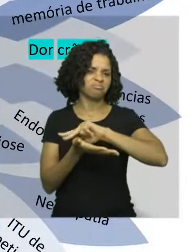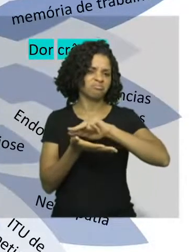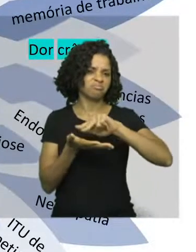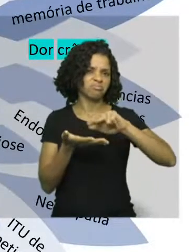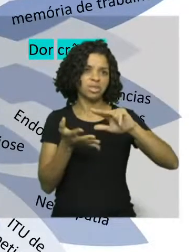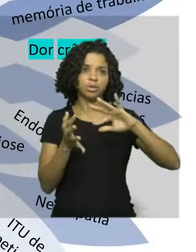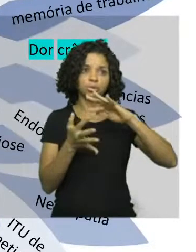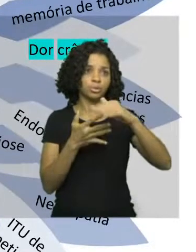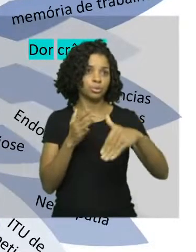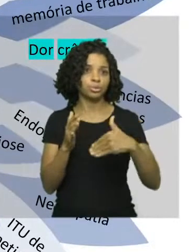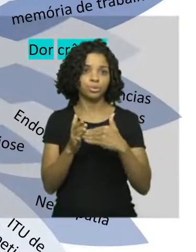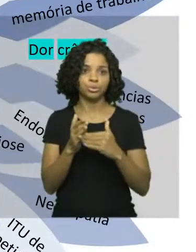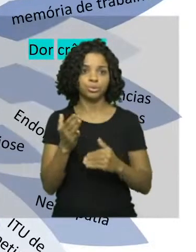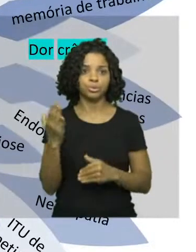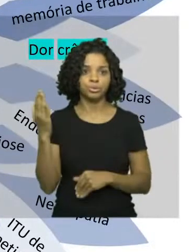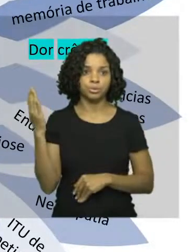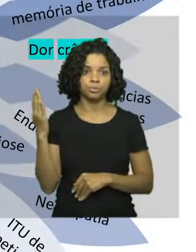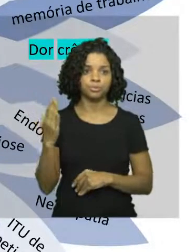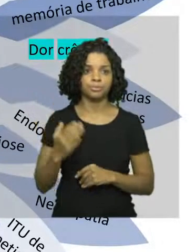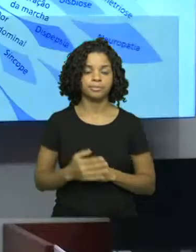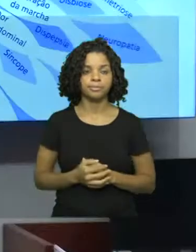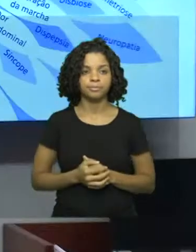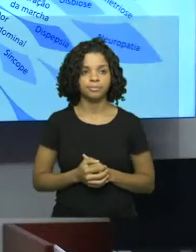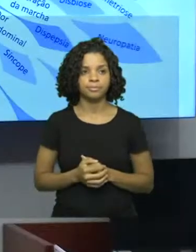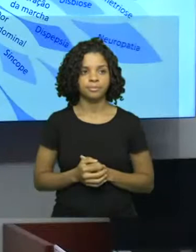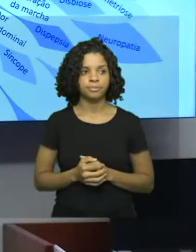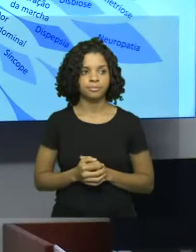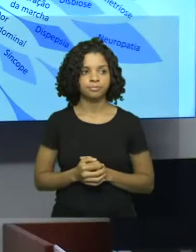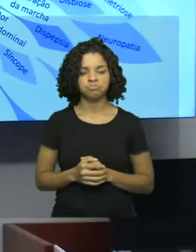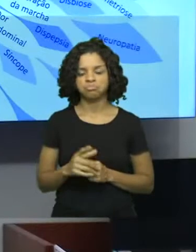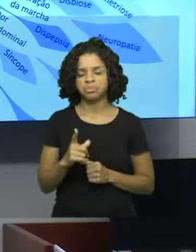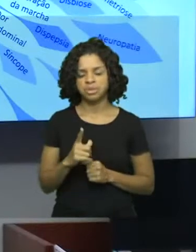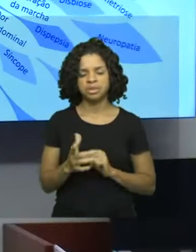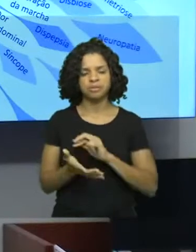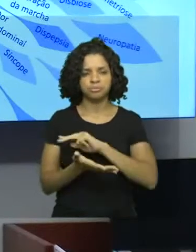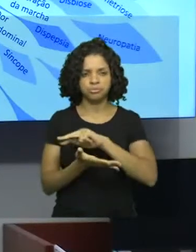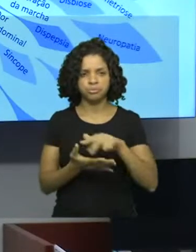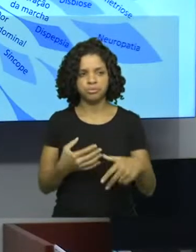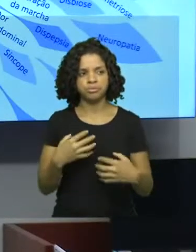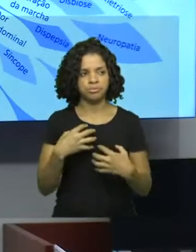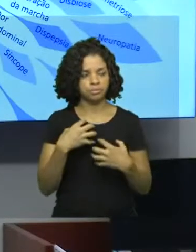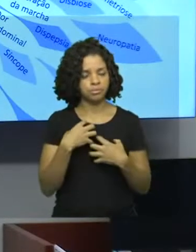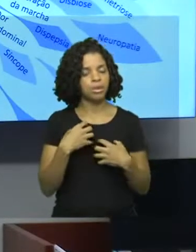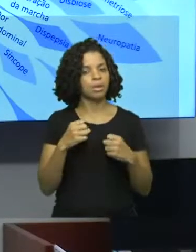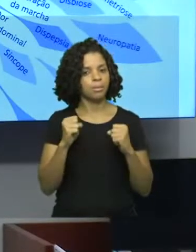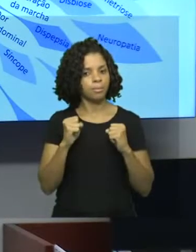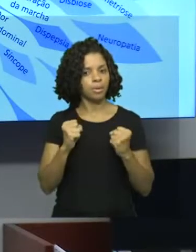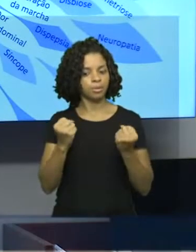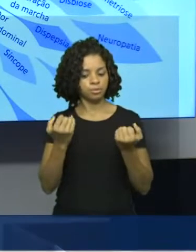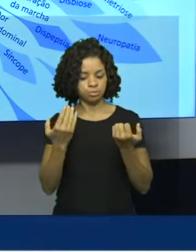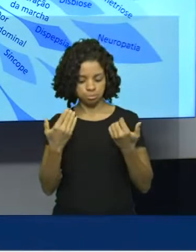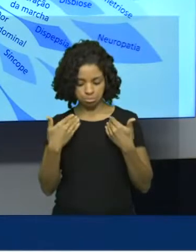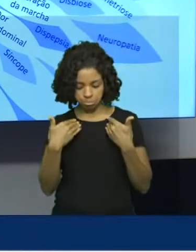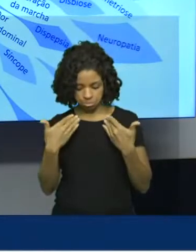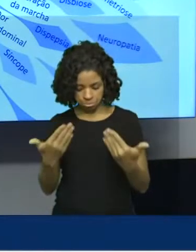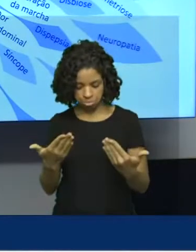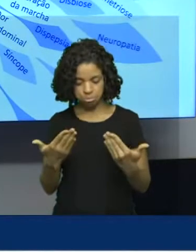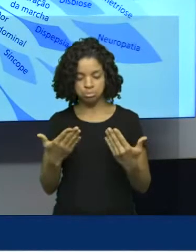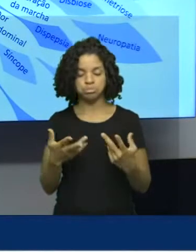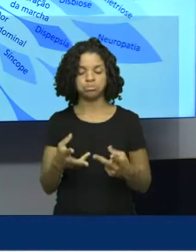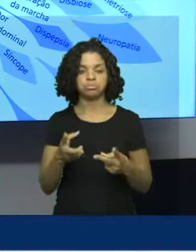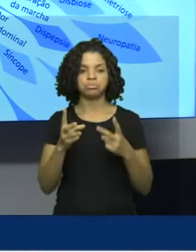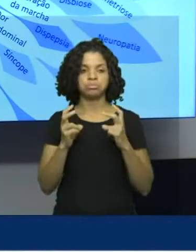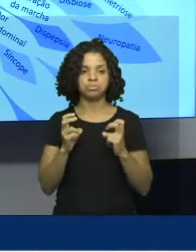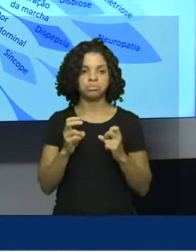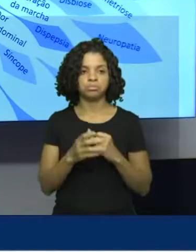aí. Então, nós temos diversos sintomas que podem já estar presentes na faixa etária pediátrica. A